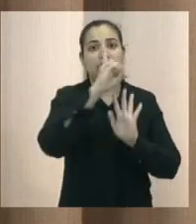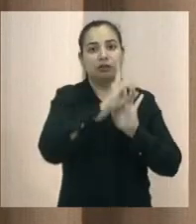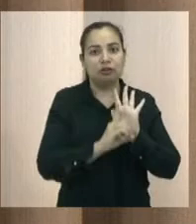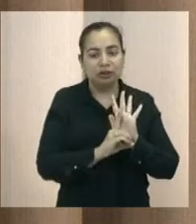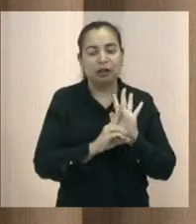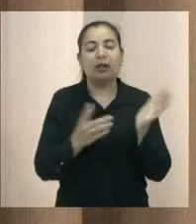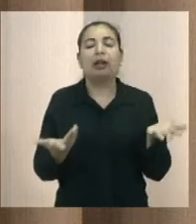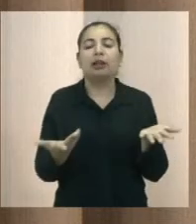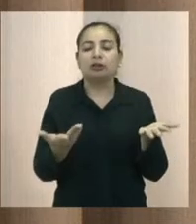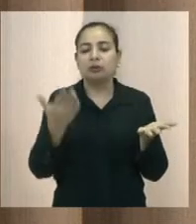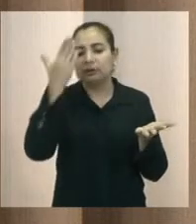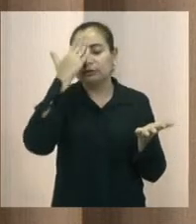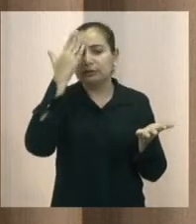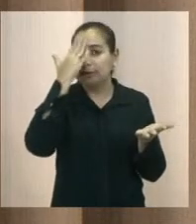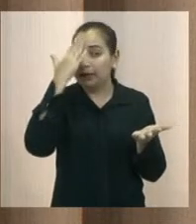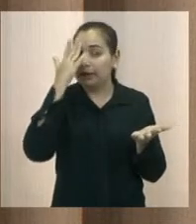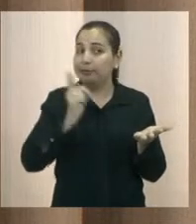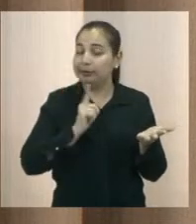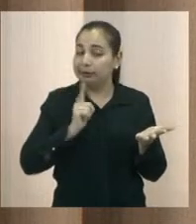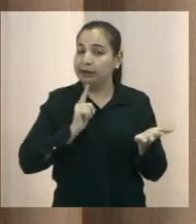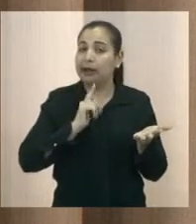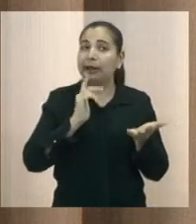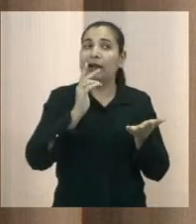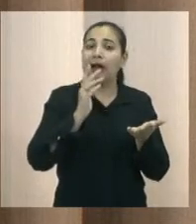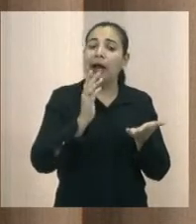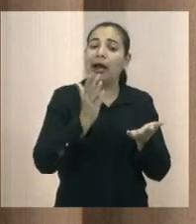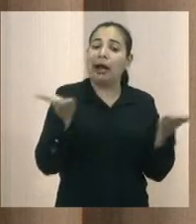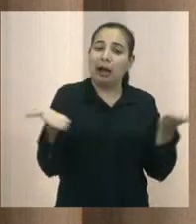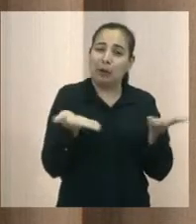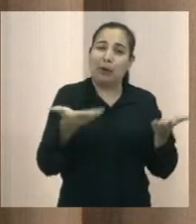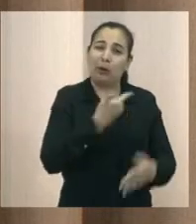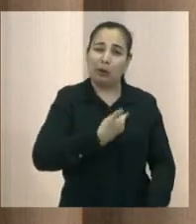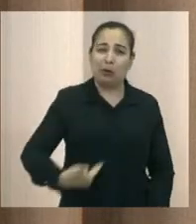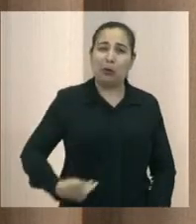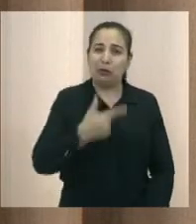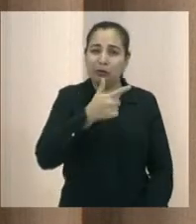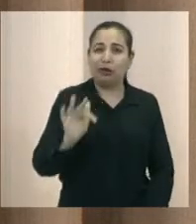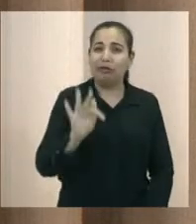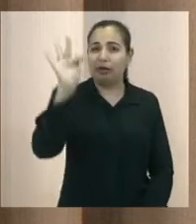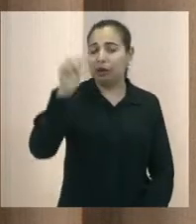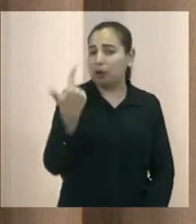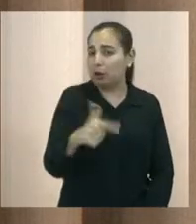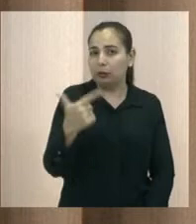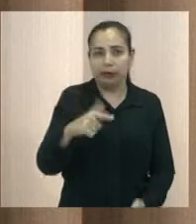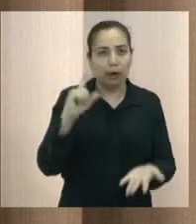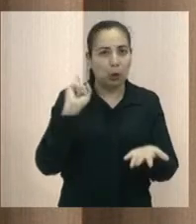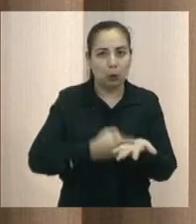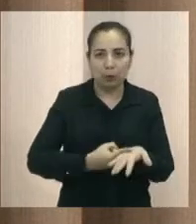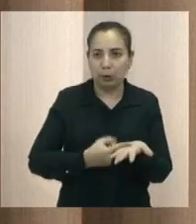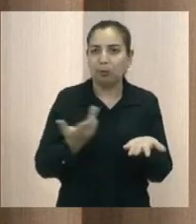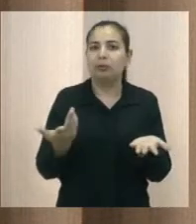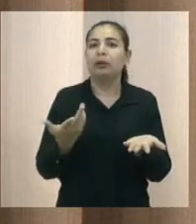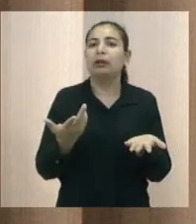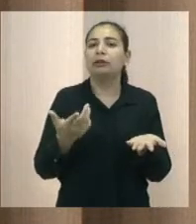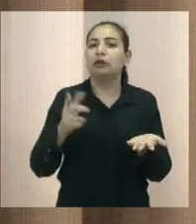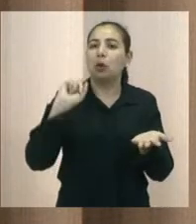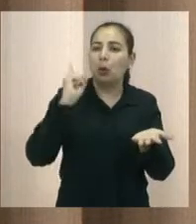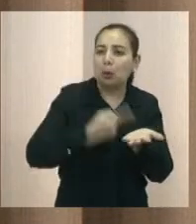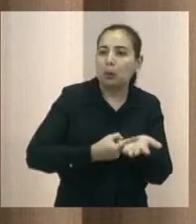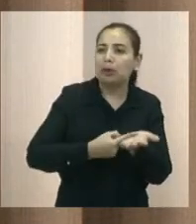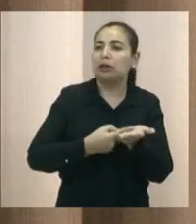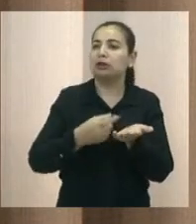vezes sofrem ameaças de retrocesso, principalmente diante desse desgoverno federal que não tem compromisso, né, com os direitos sociais, com os